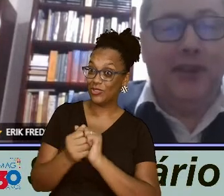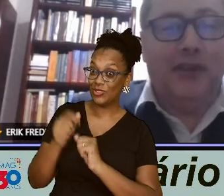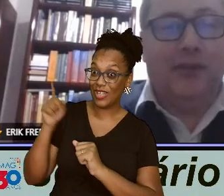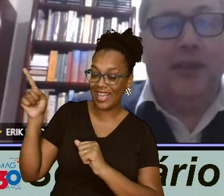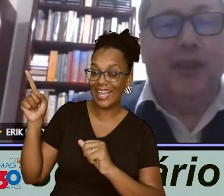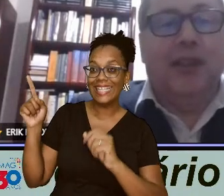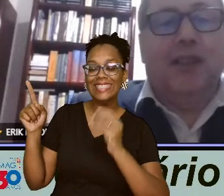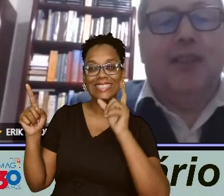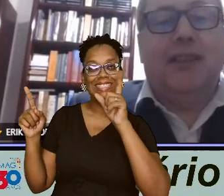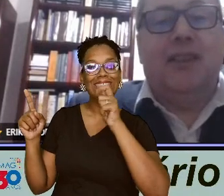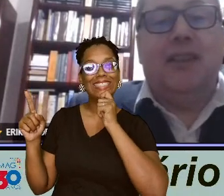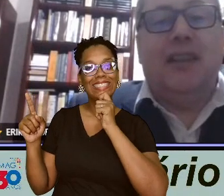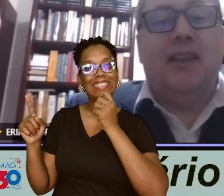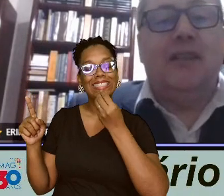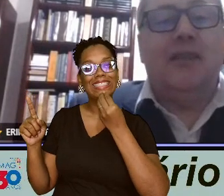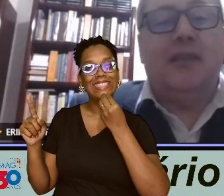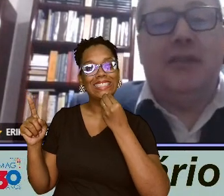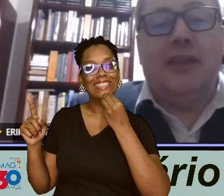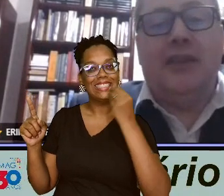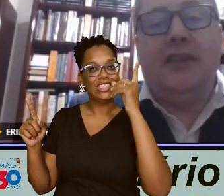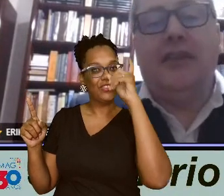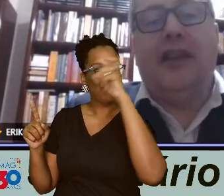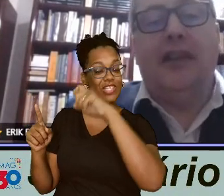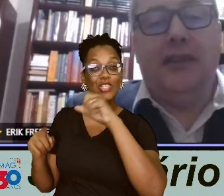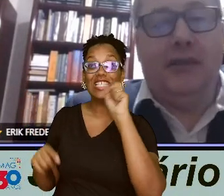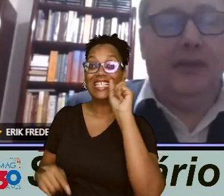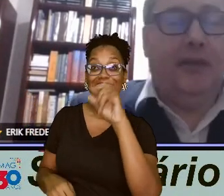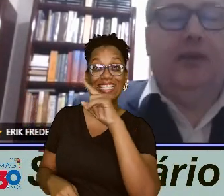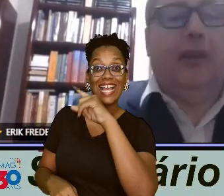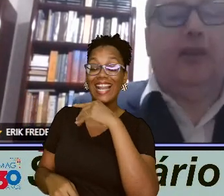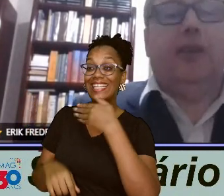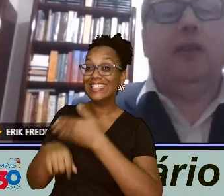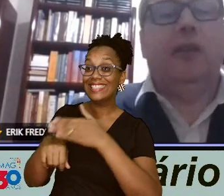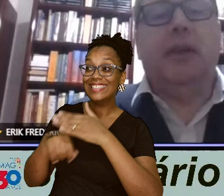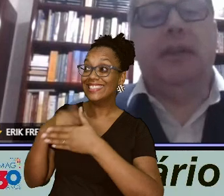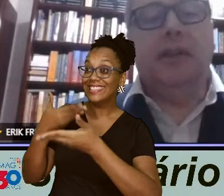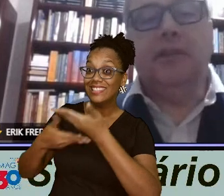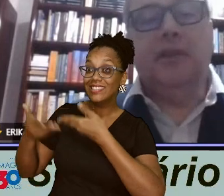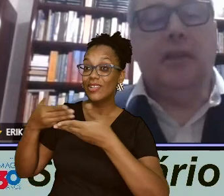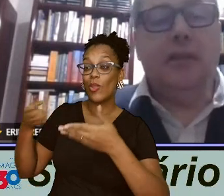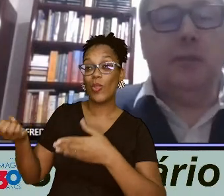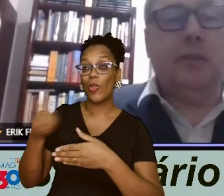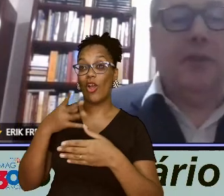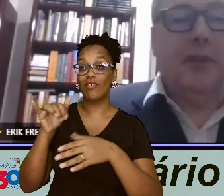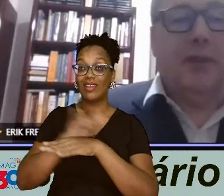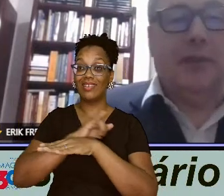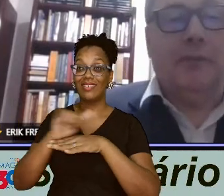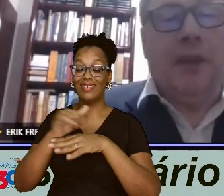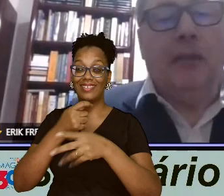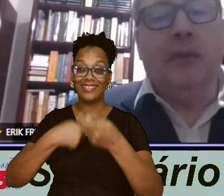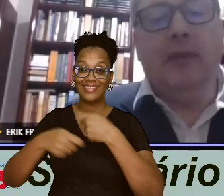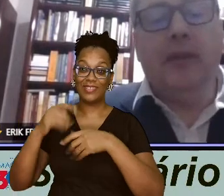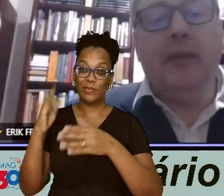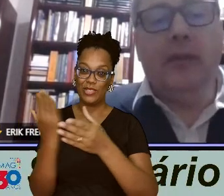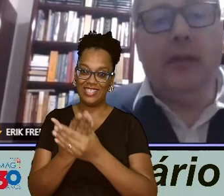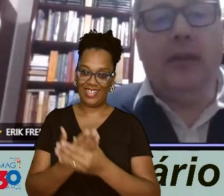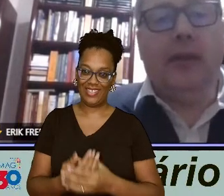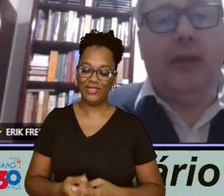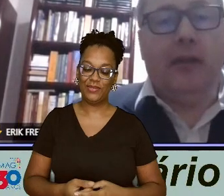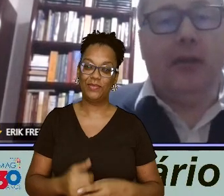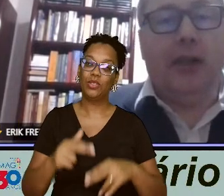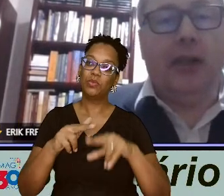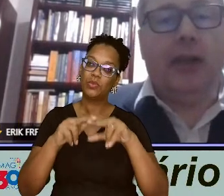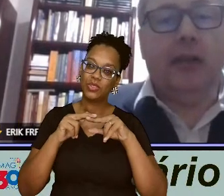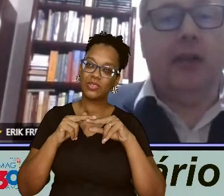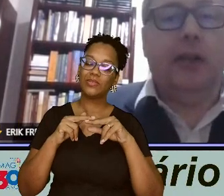mais difícil se eles não estivessem ensaiando essa nova maneira de gerir os processos. Por isso que